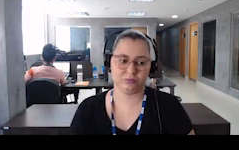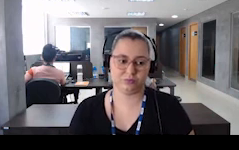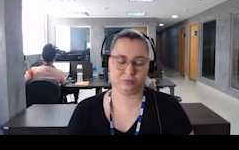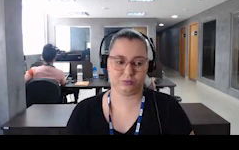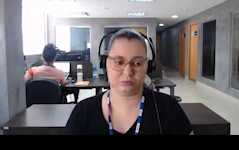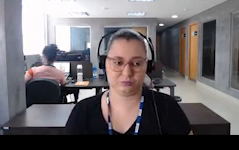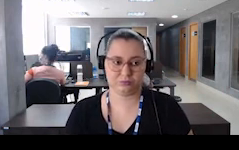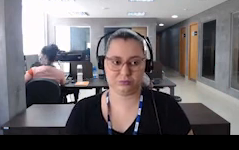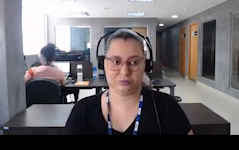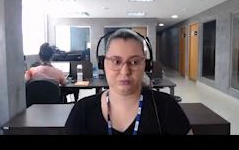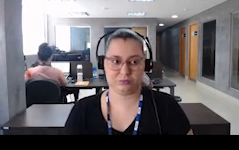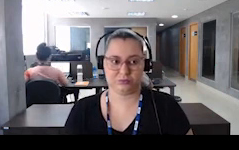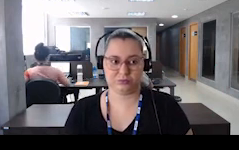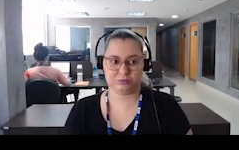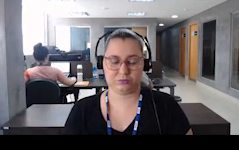novamente, ó.